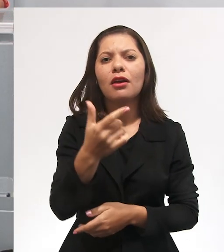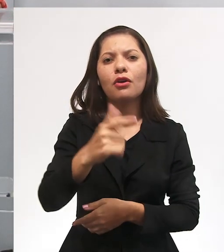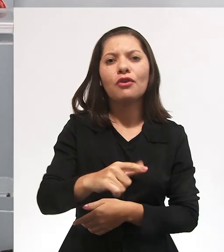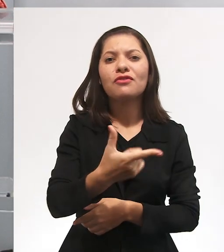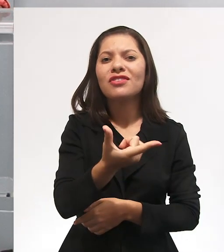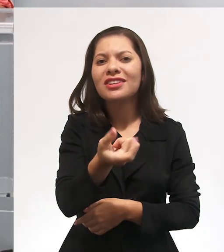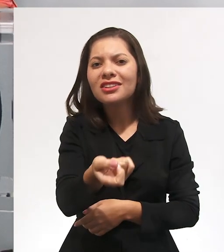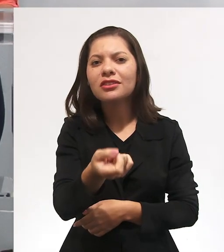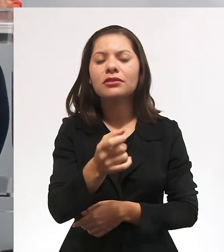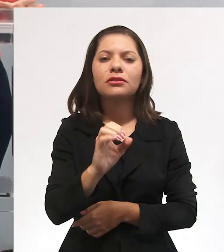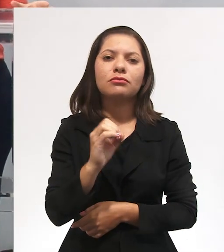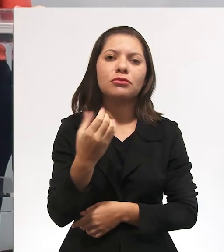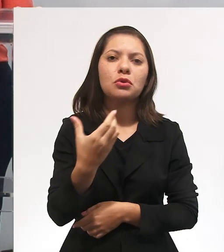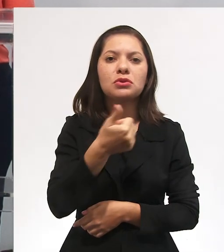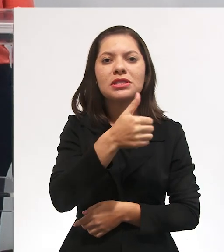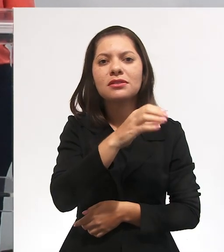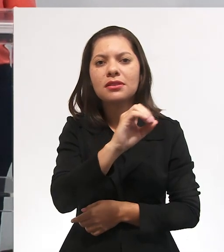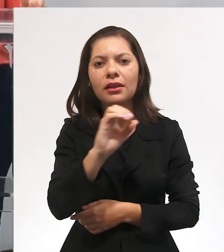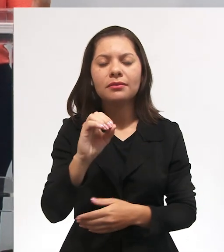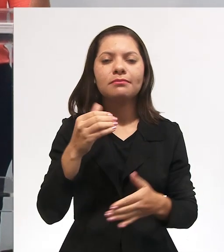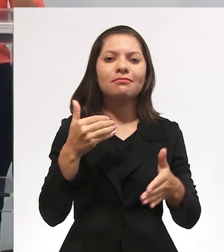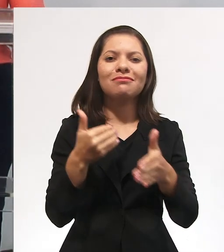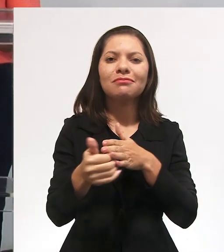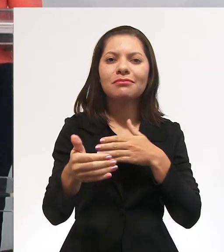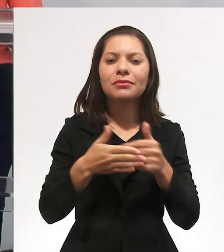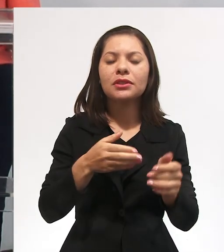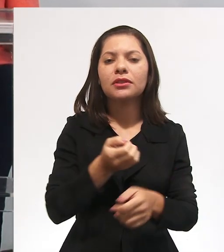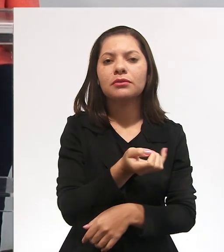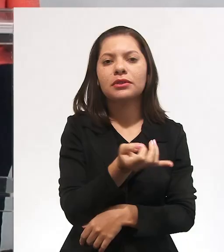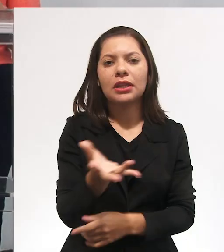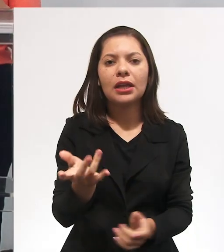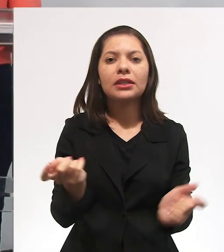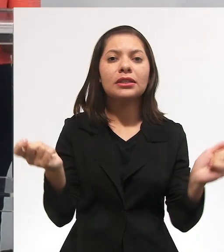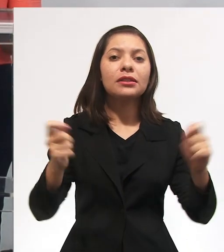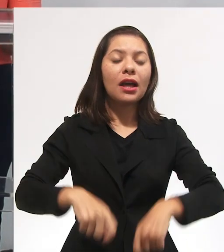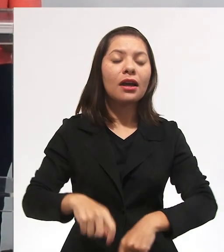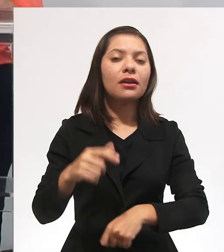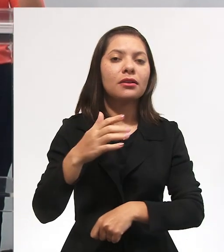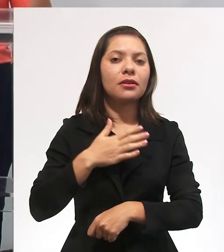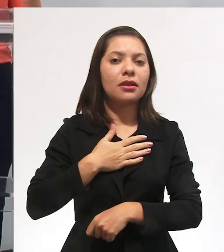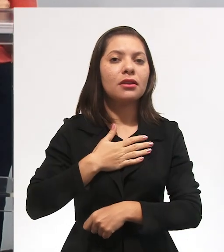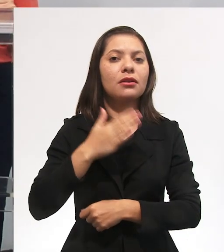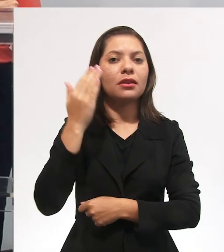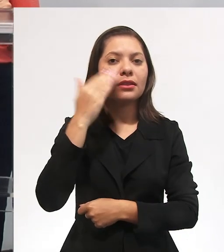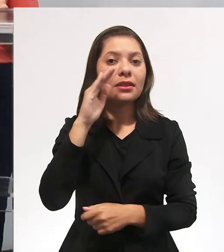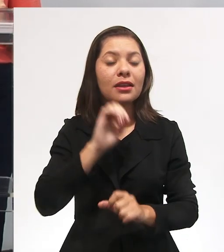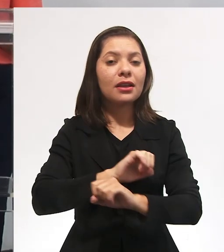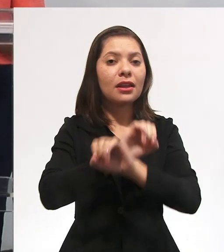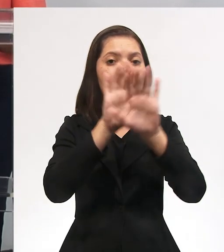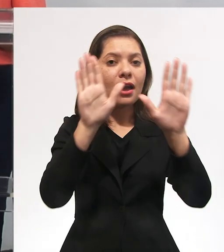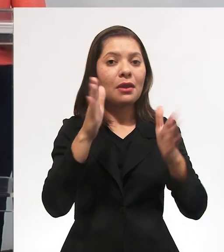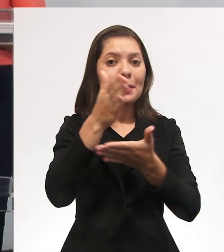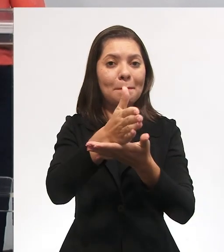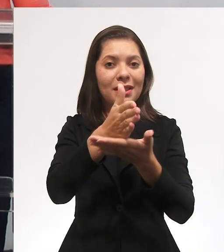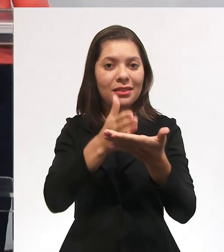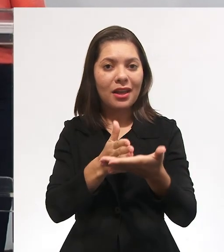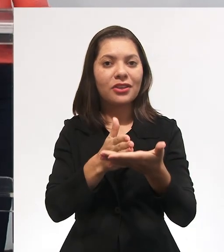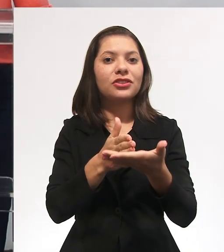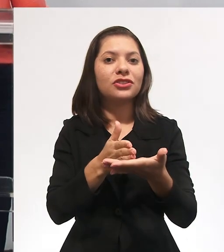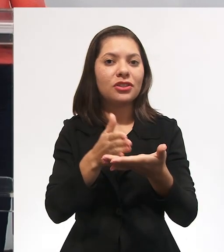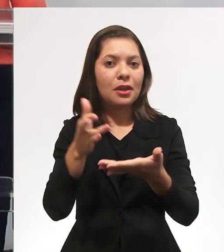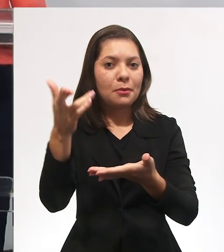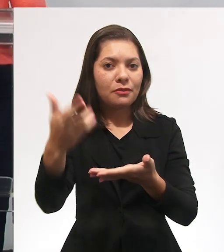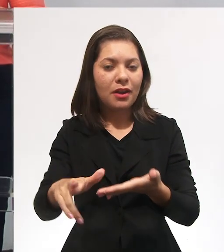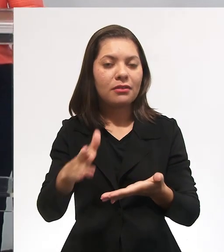100 alunos. Independente daquela quantidade, eu consigo ter a interpretação de que metade foi reprovado e metade foi